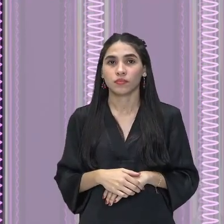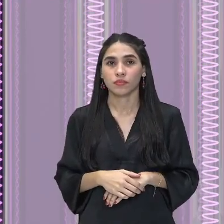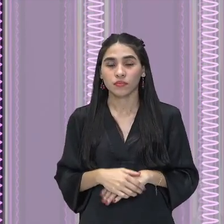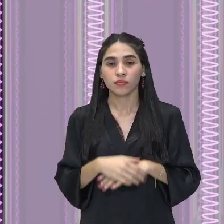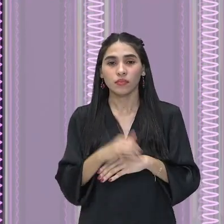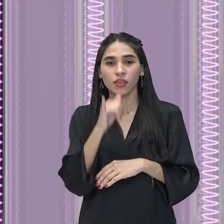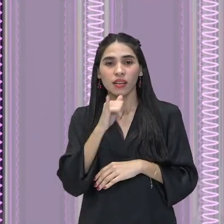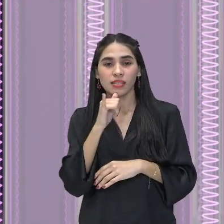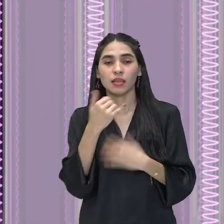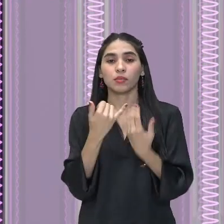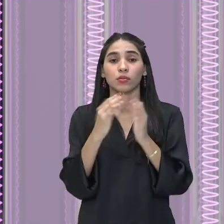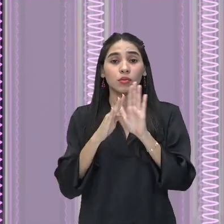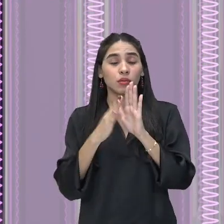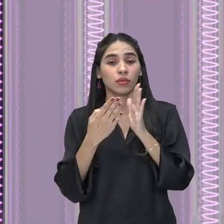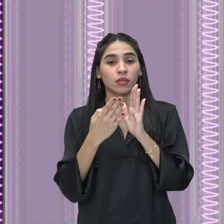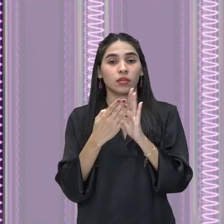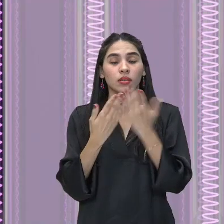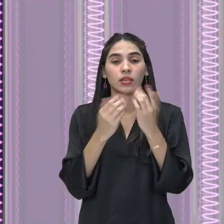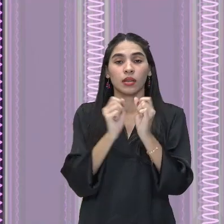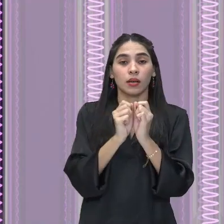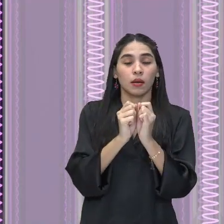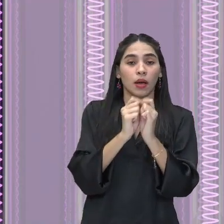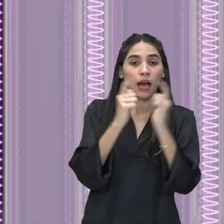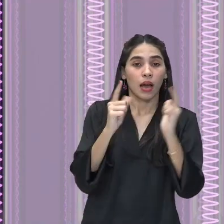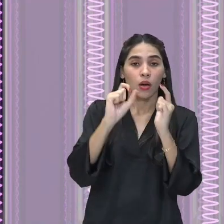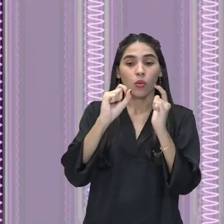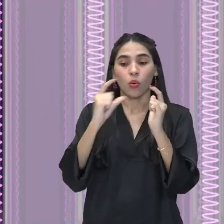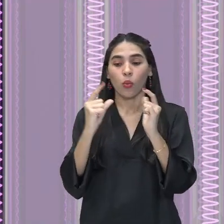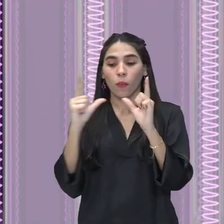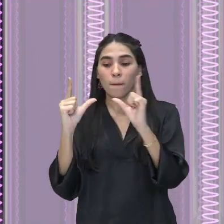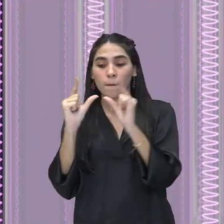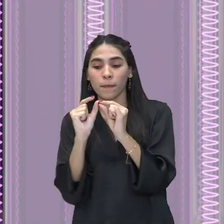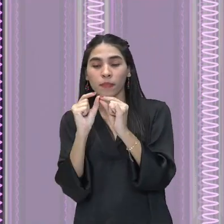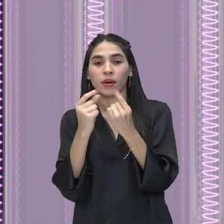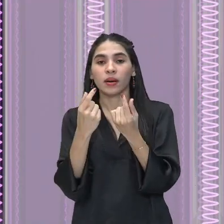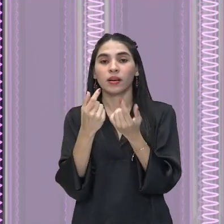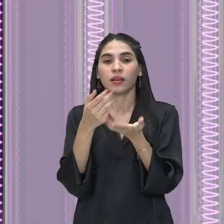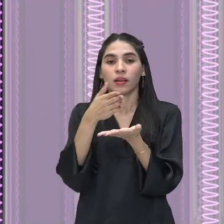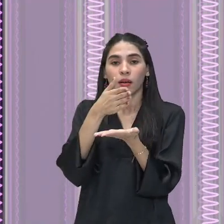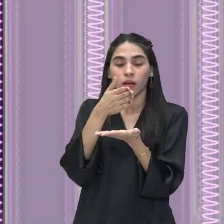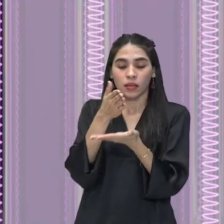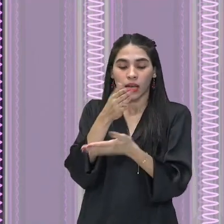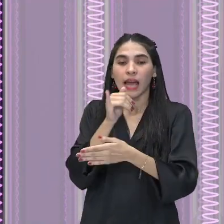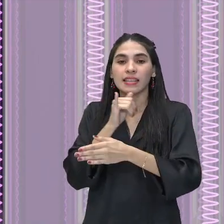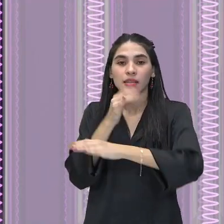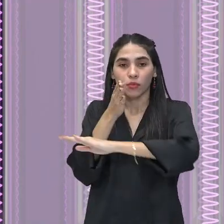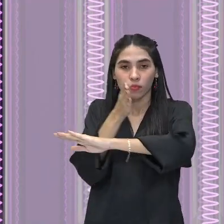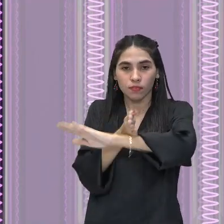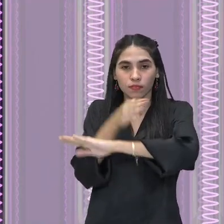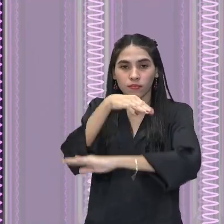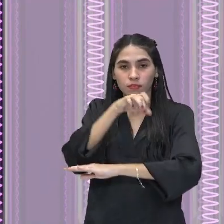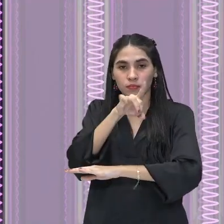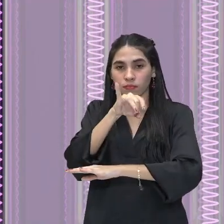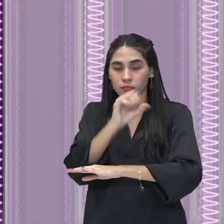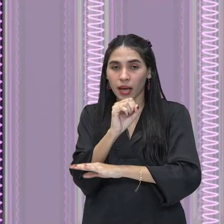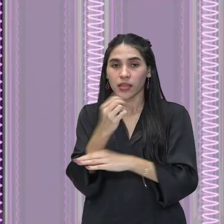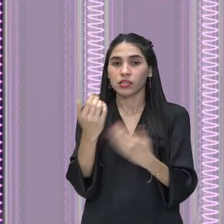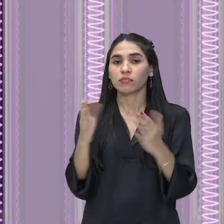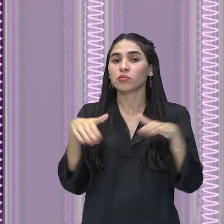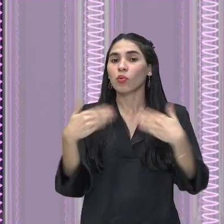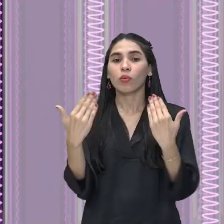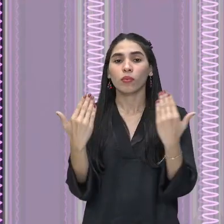ou baixo ela está em relação à média do tratamento desses